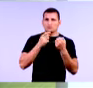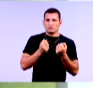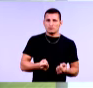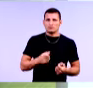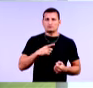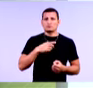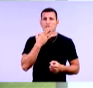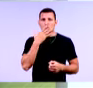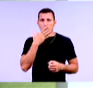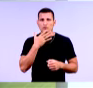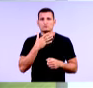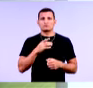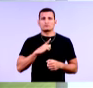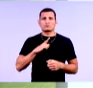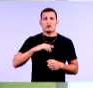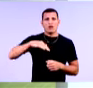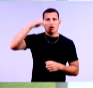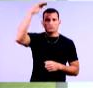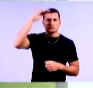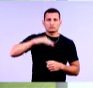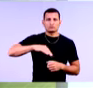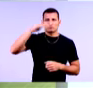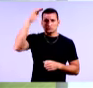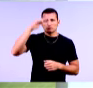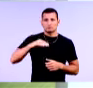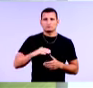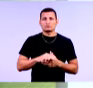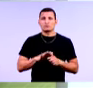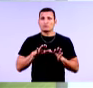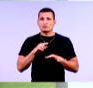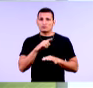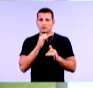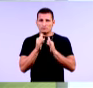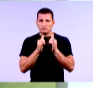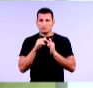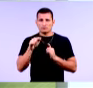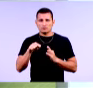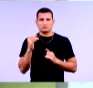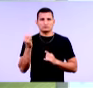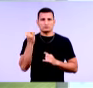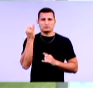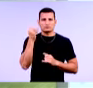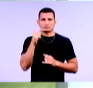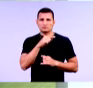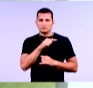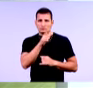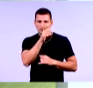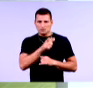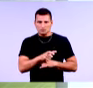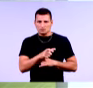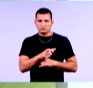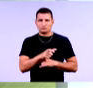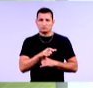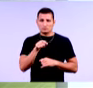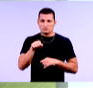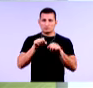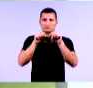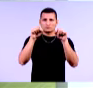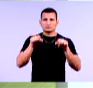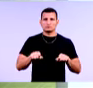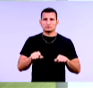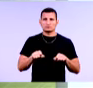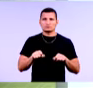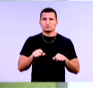tem cor. Agora, imagina, essas informações são relevantes para o cliente naquele momento, naquele sistema,